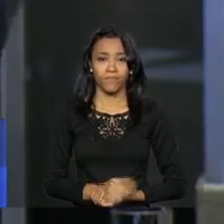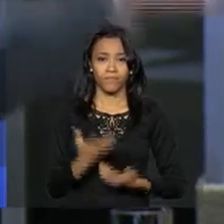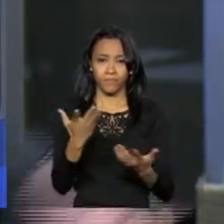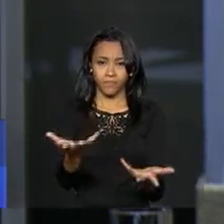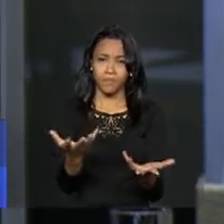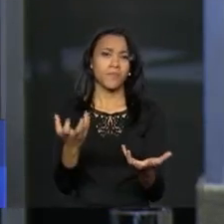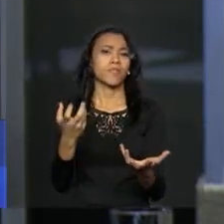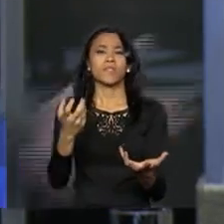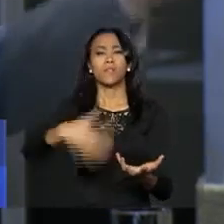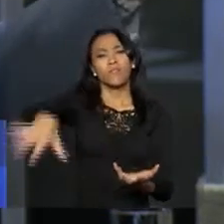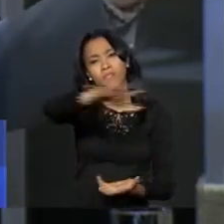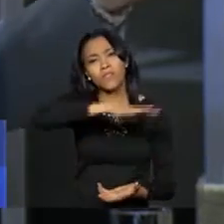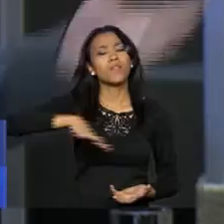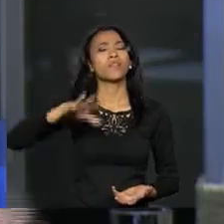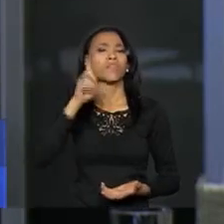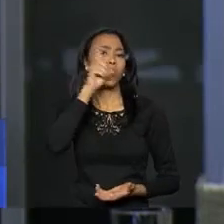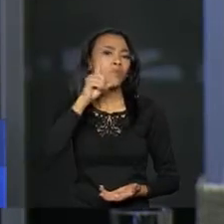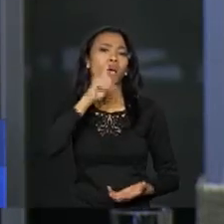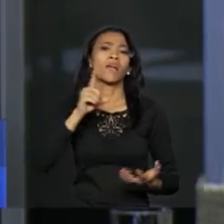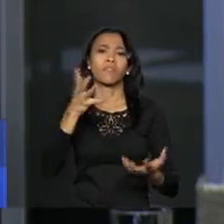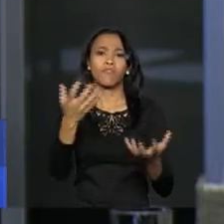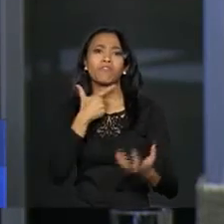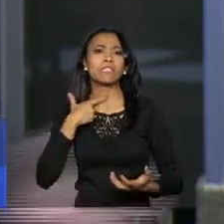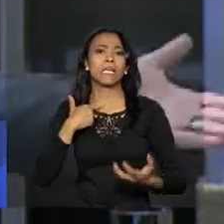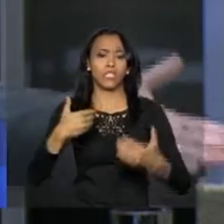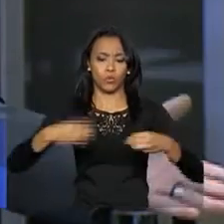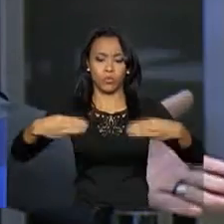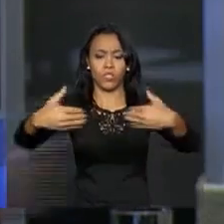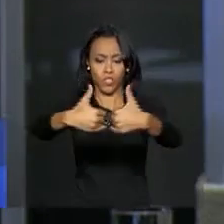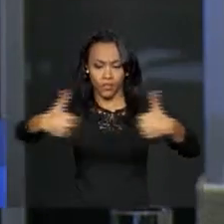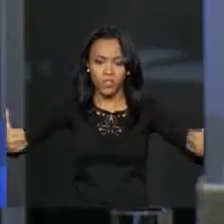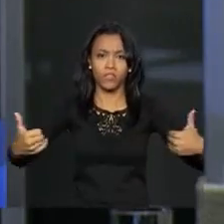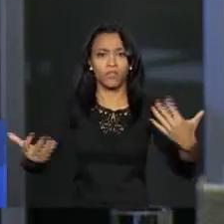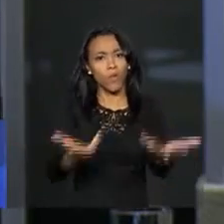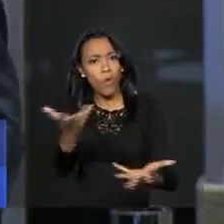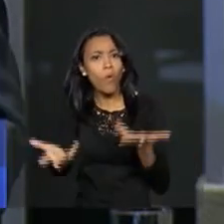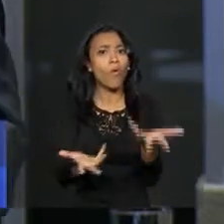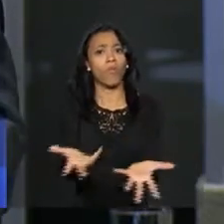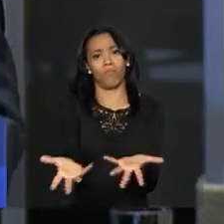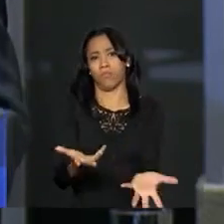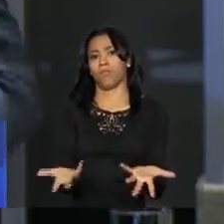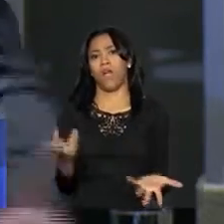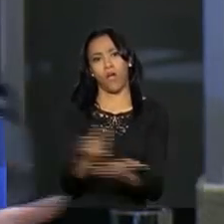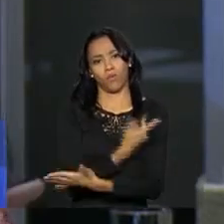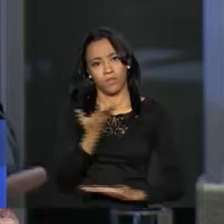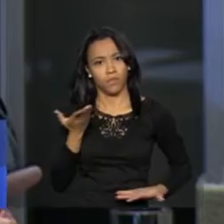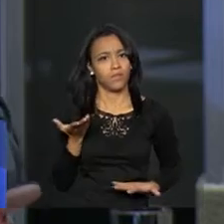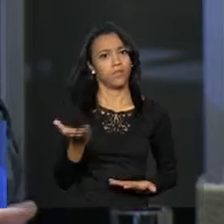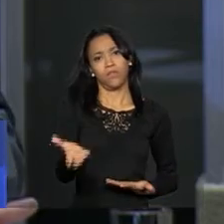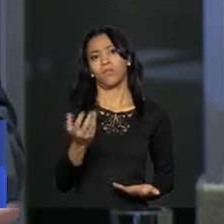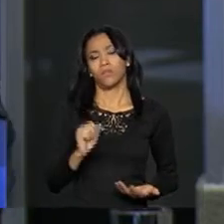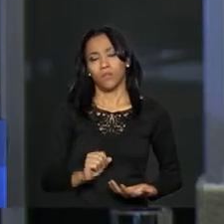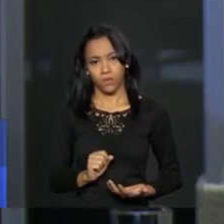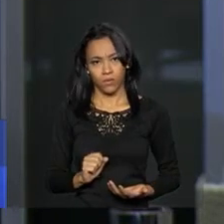caravanas de deputados para dividir os ministérios? É isso? Isso não pode, meu caro Lelo. Não seja